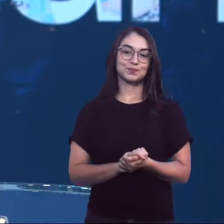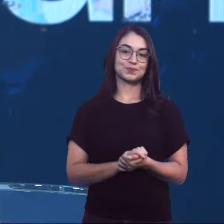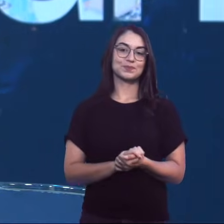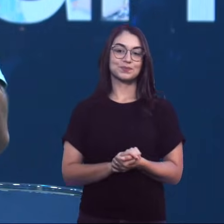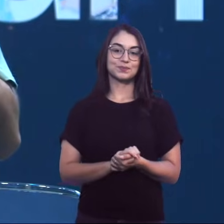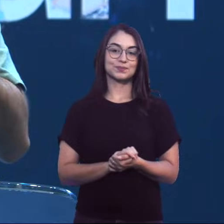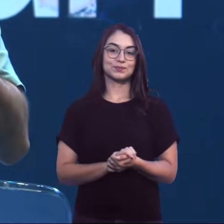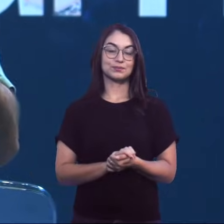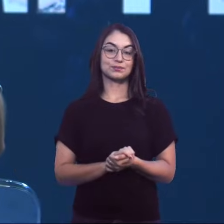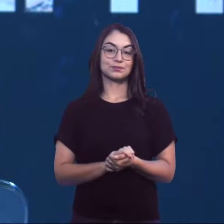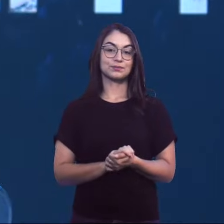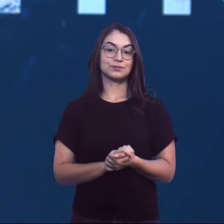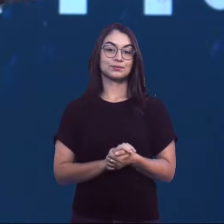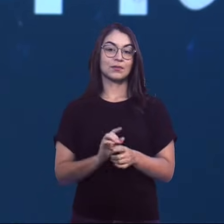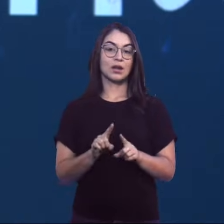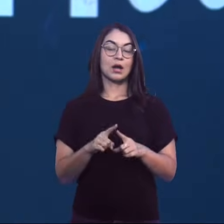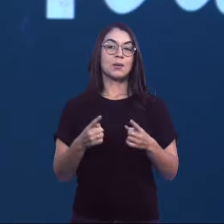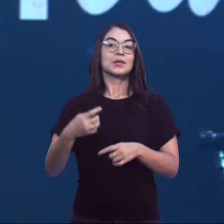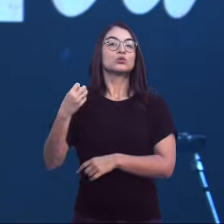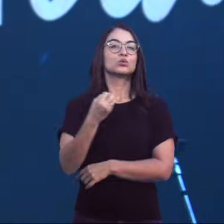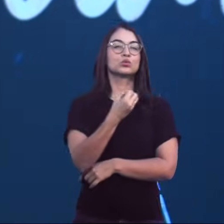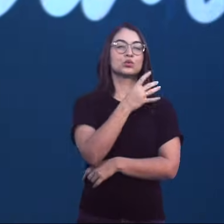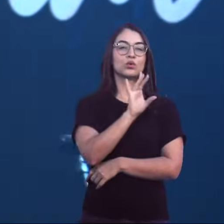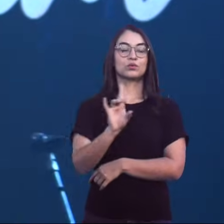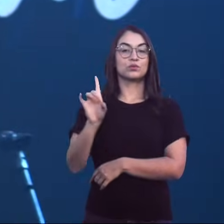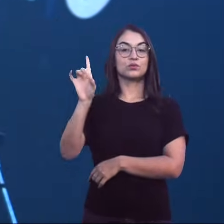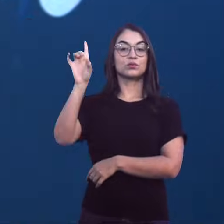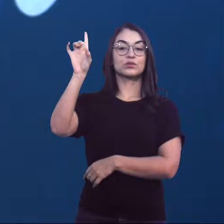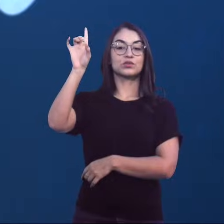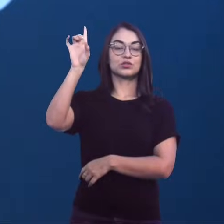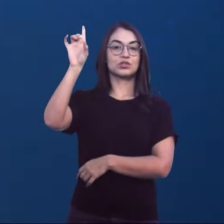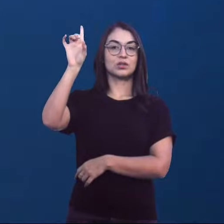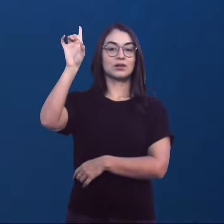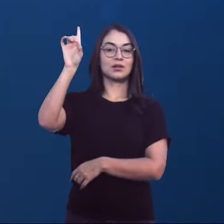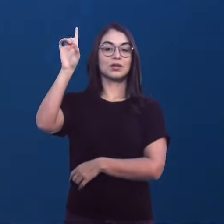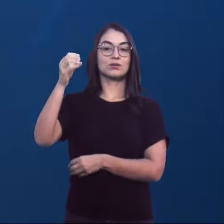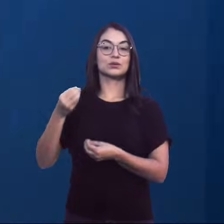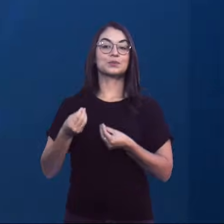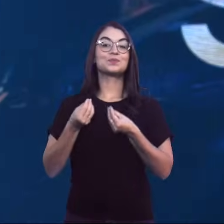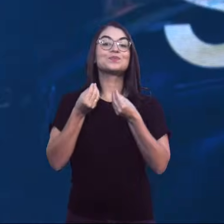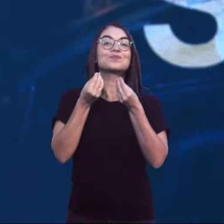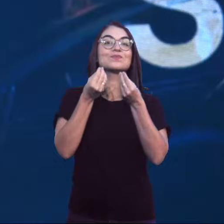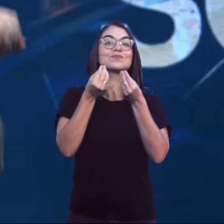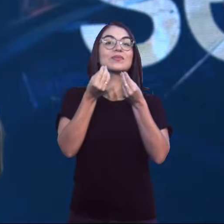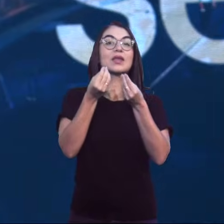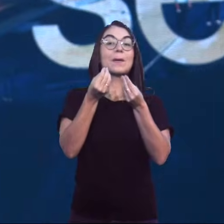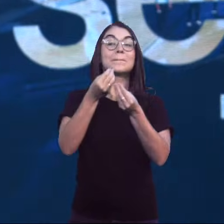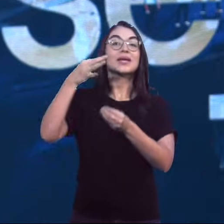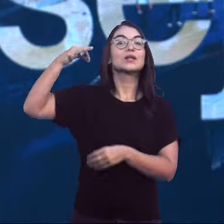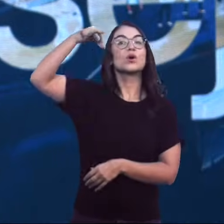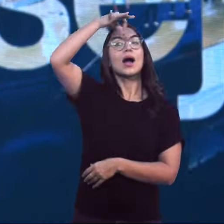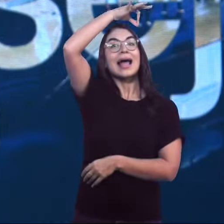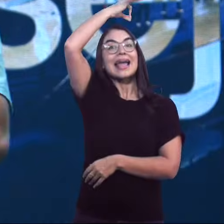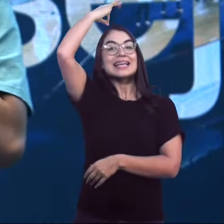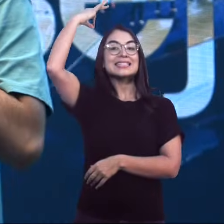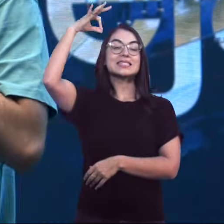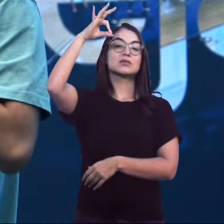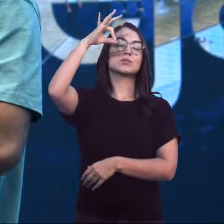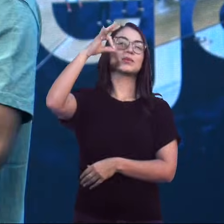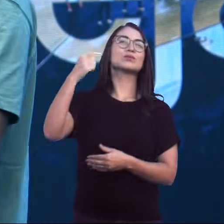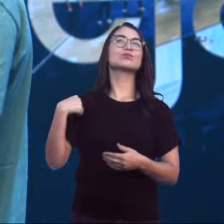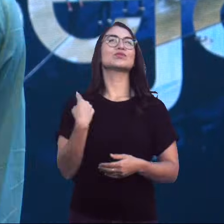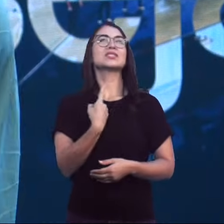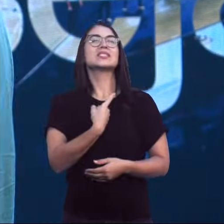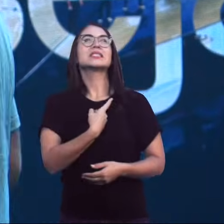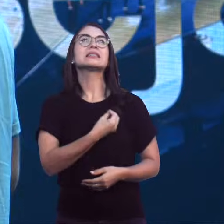Mas o novo de Deus é vivido assim também, pelo Espírito. Quantas vezes a gente